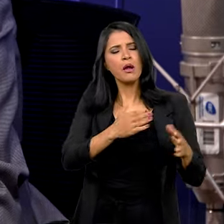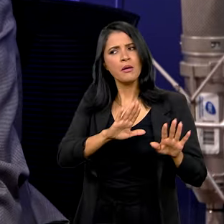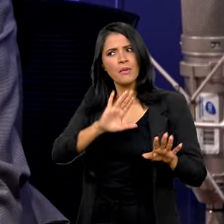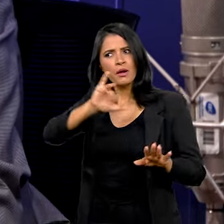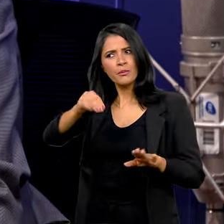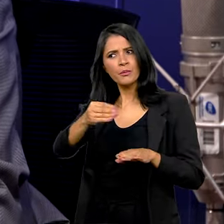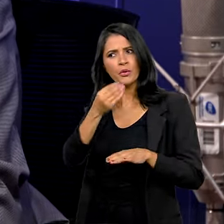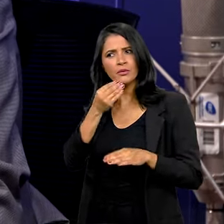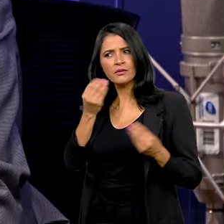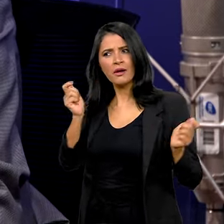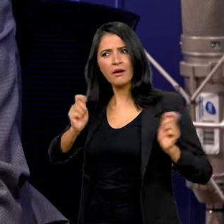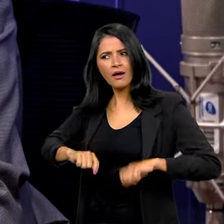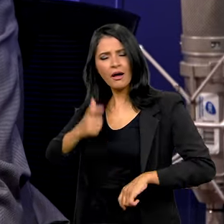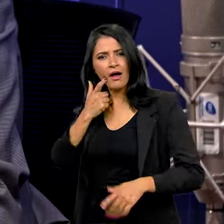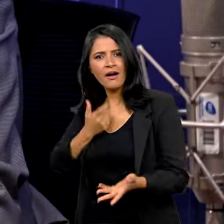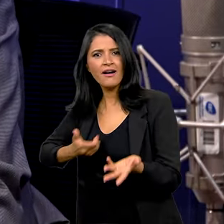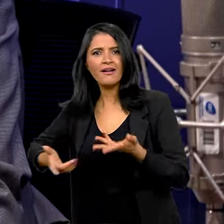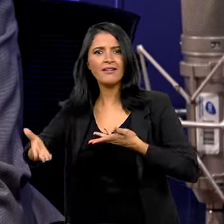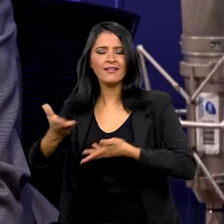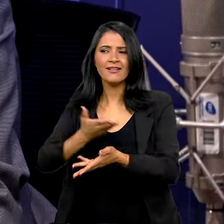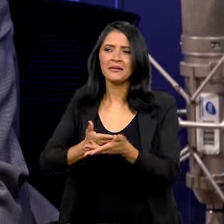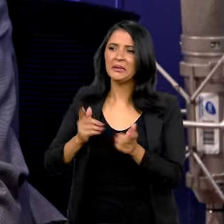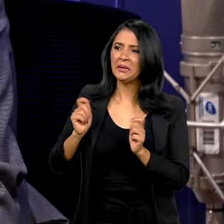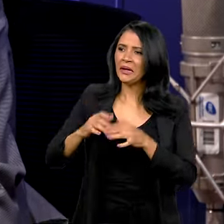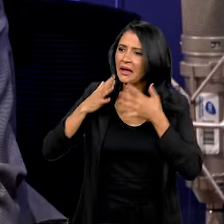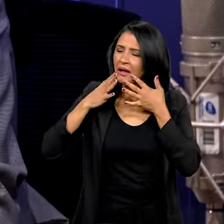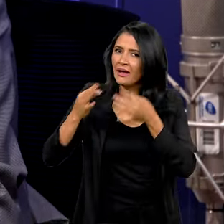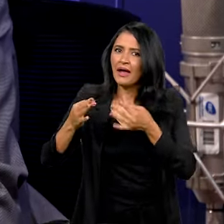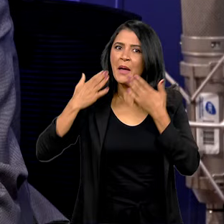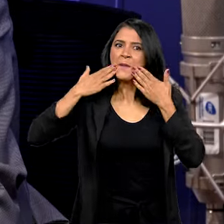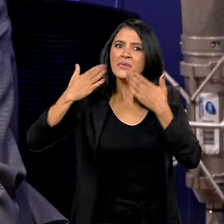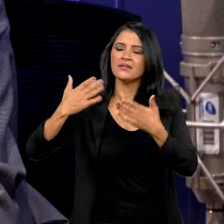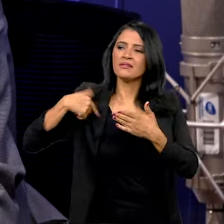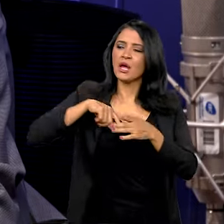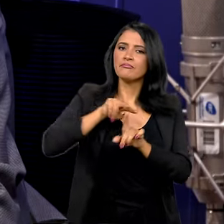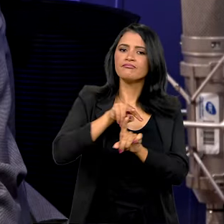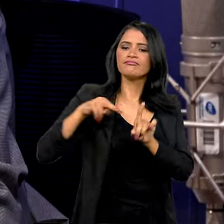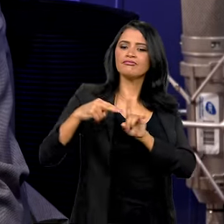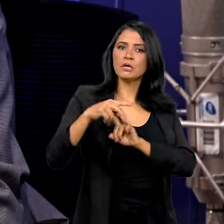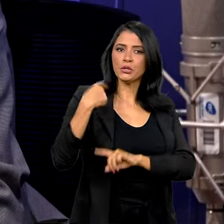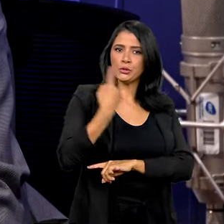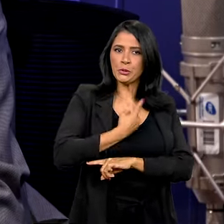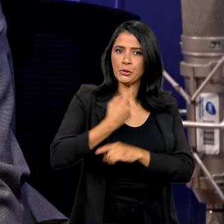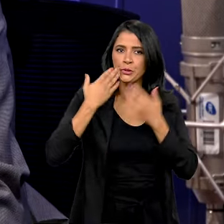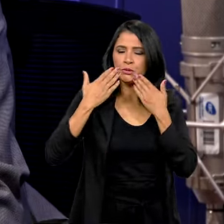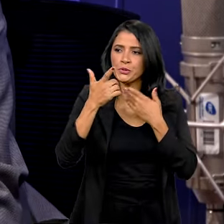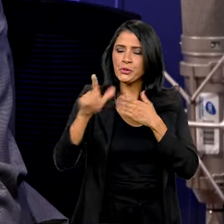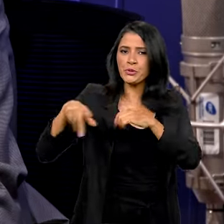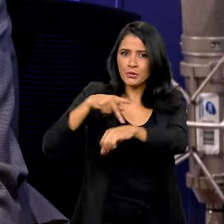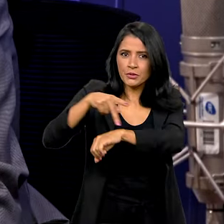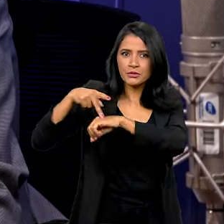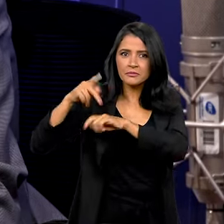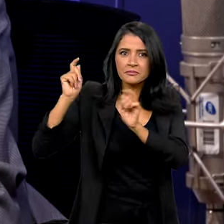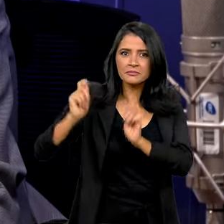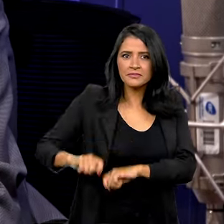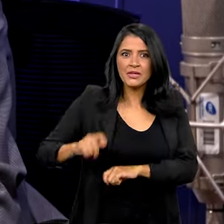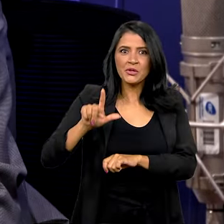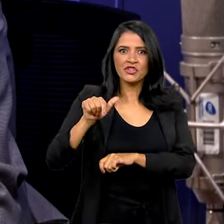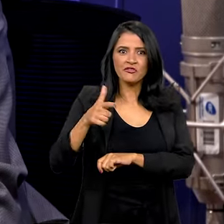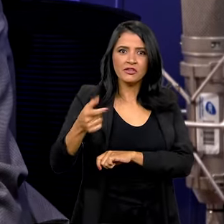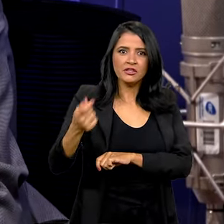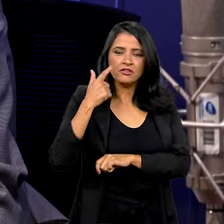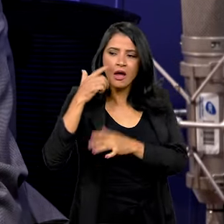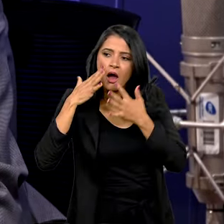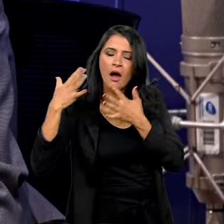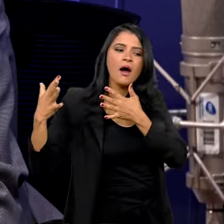oportunidade de ouvir e interagir apresentar as nossas perspectivas aos cheas dos demais membros do